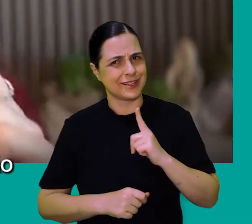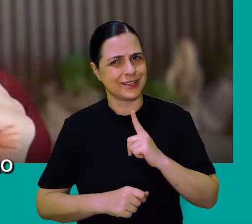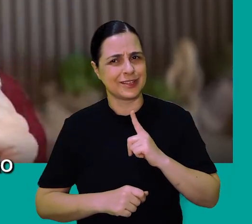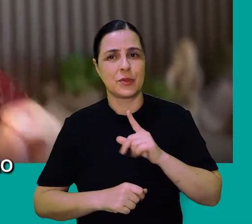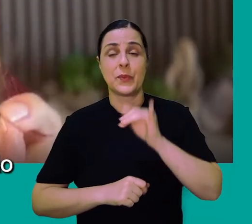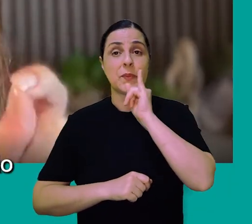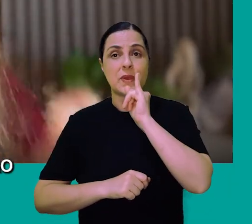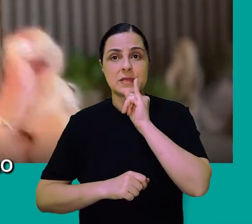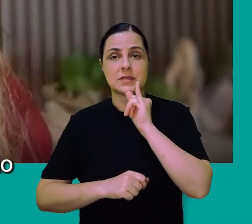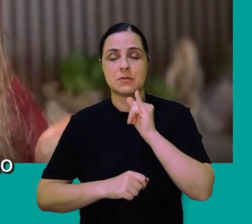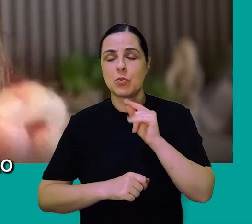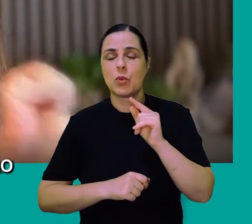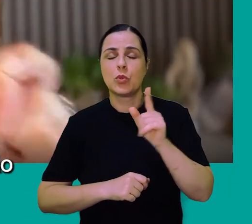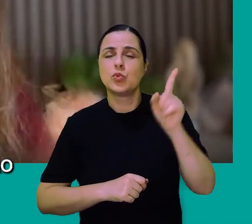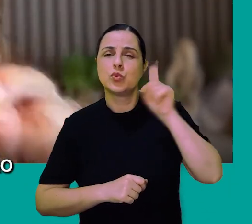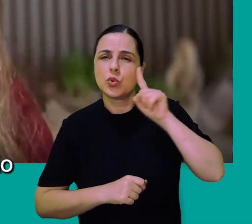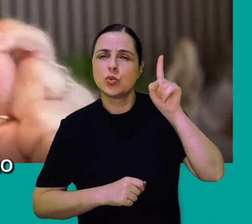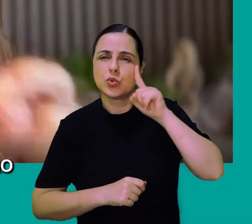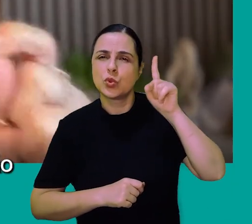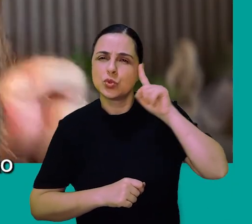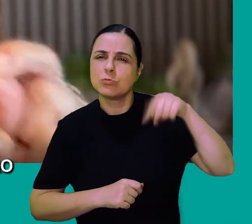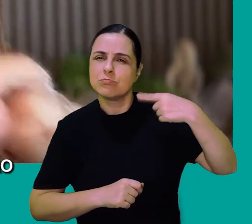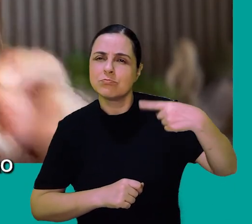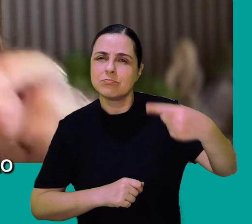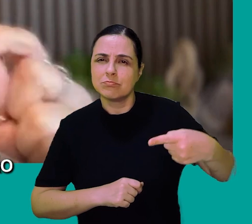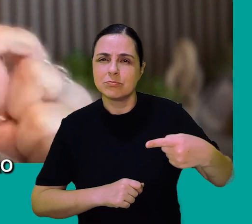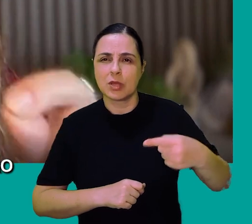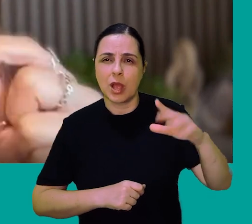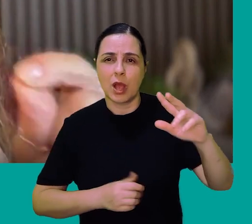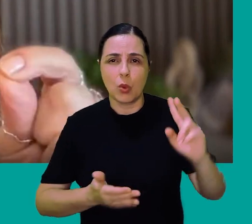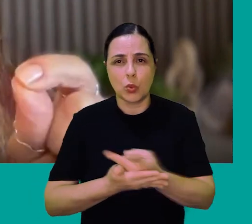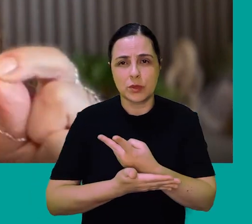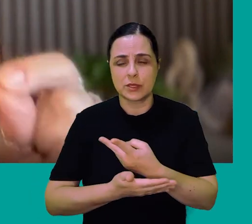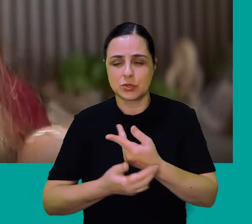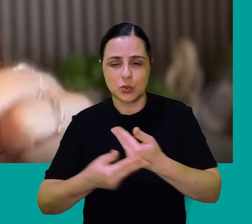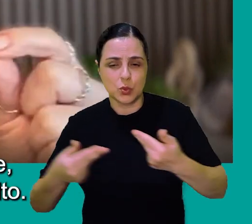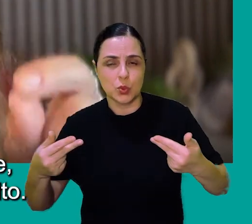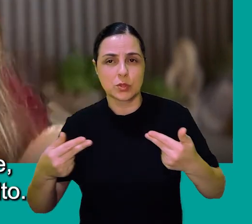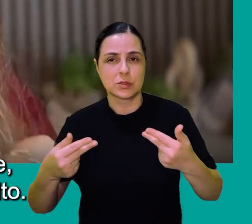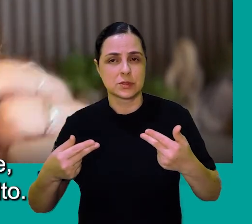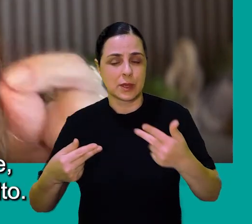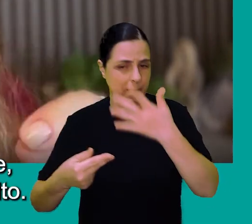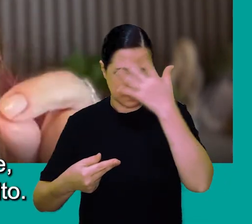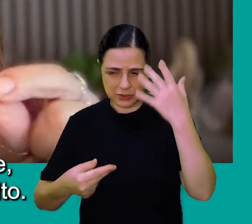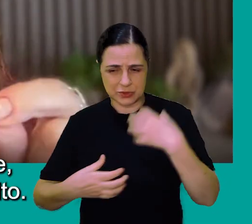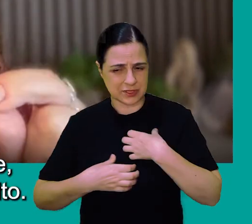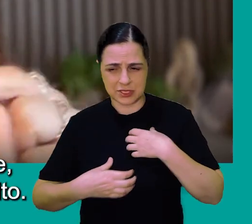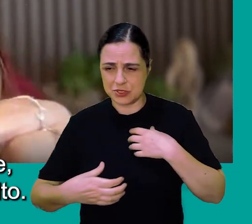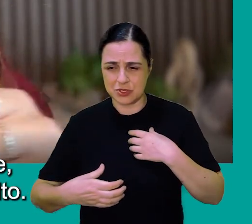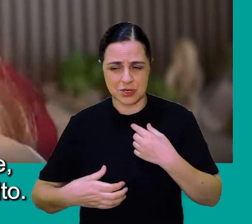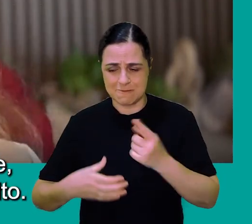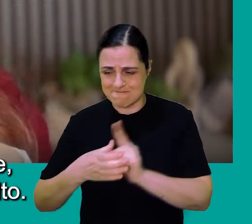essas coisinhas cotidianas que vão alimentando, né, esse lugar de não pertencimento, de não